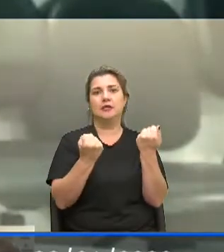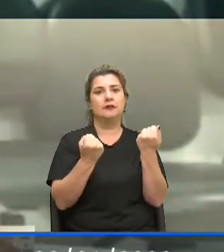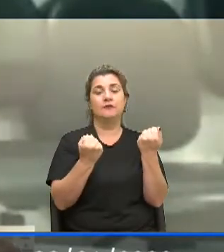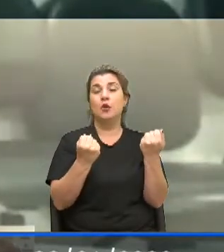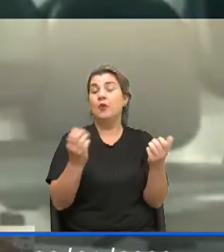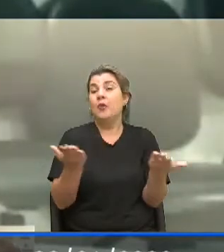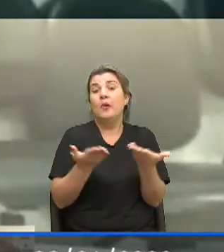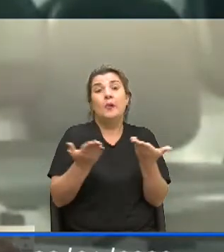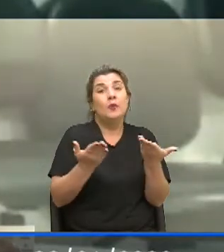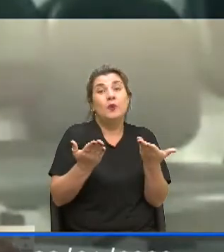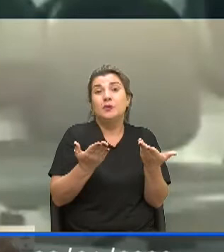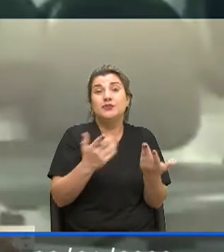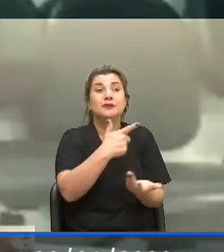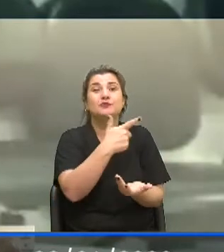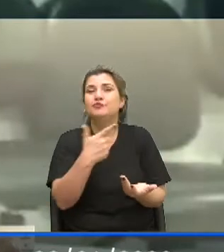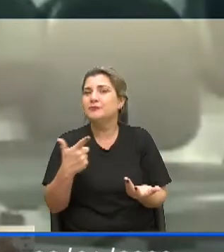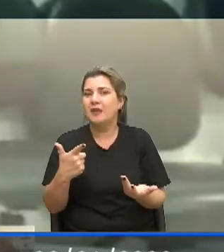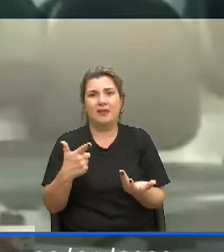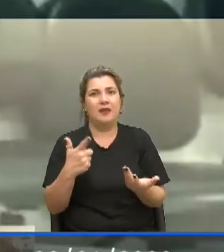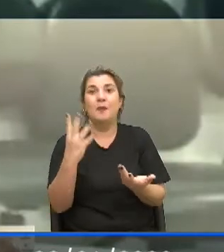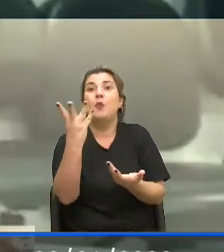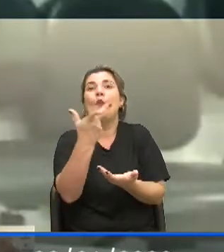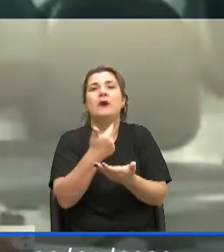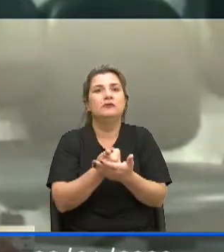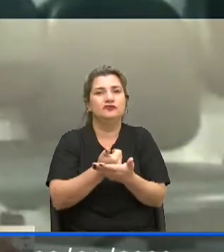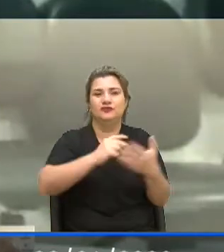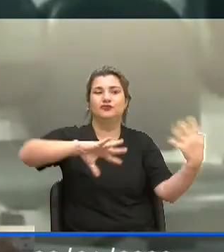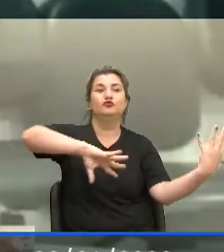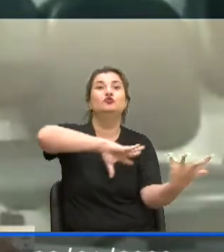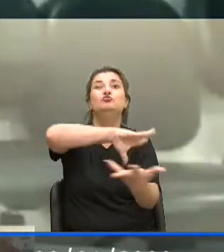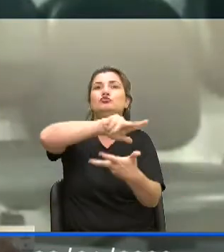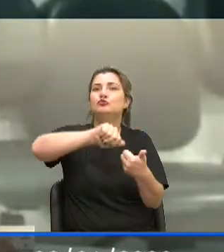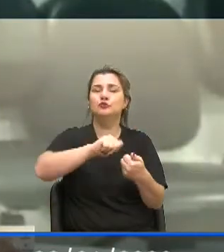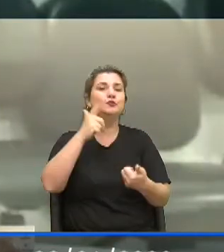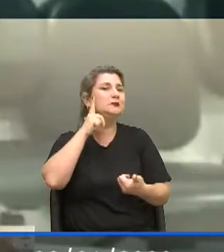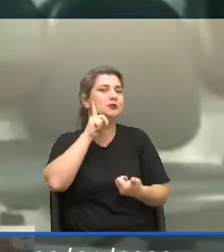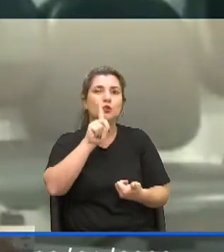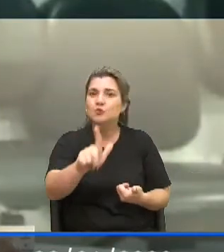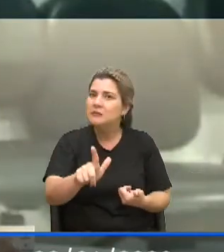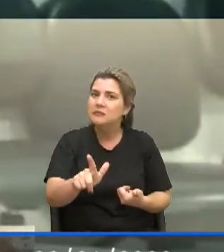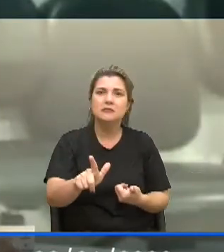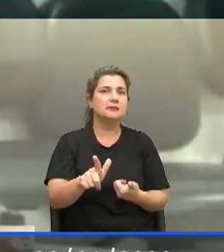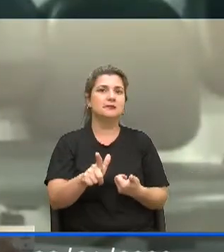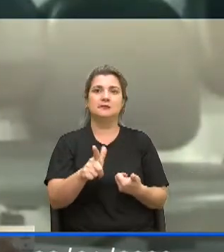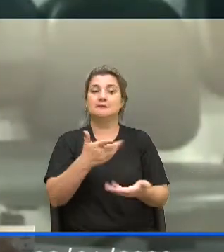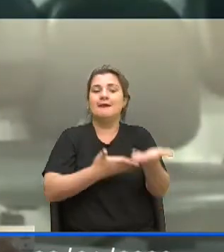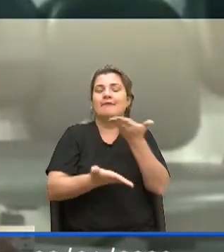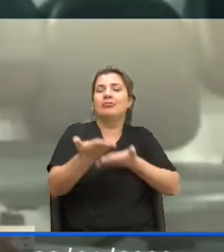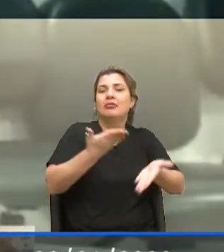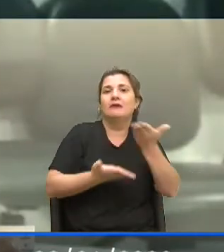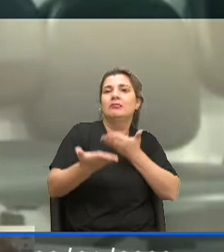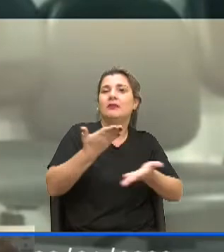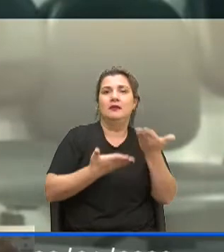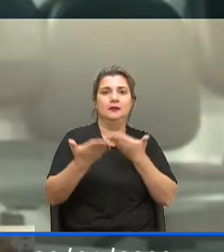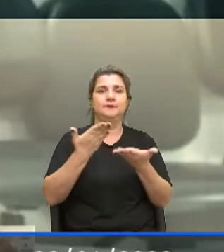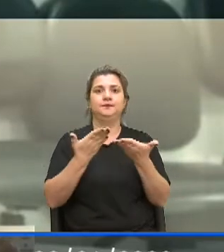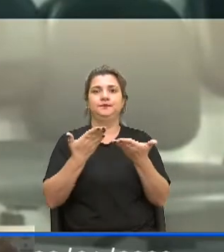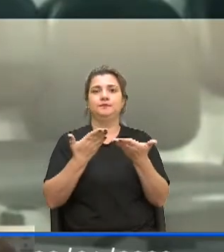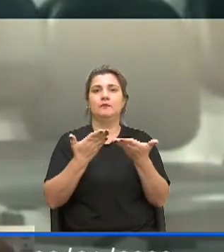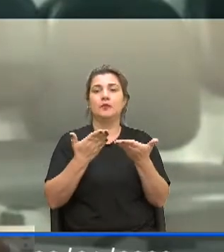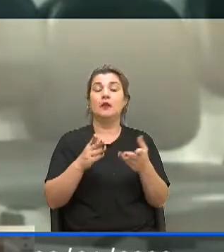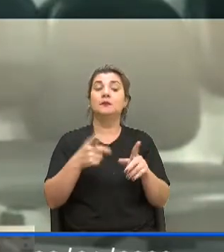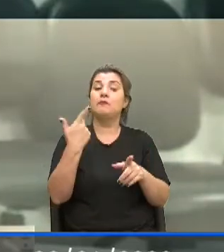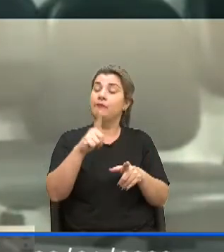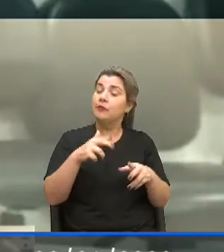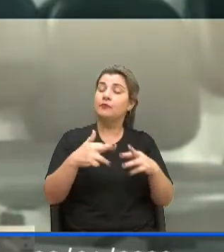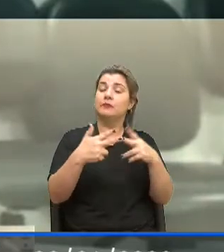que possa atender o Brasil como um todo, por exemplo, não temos. E uma coisa importante que vocês têm